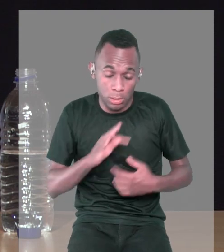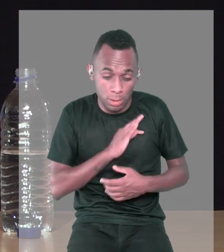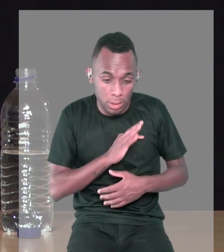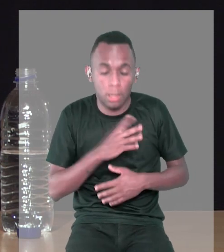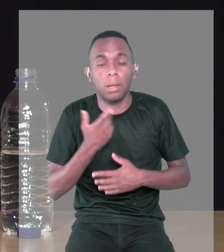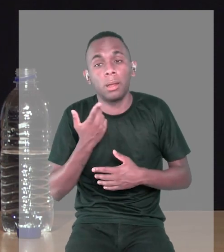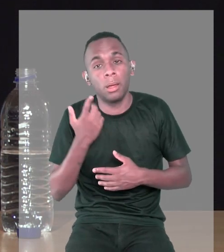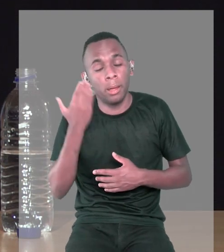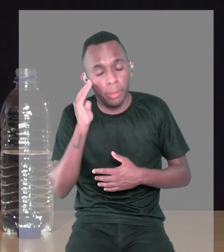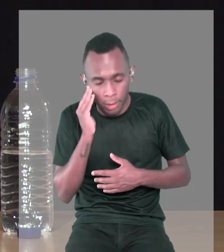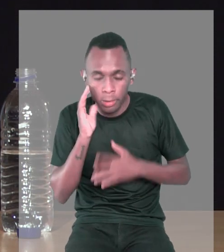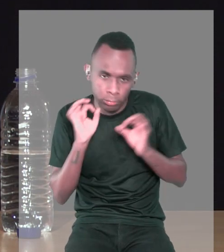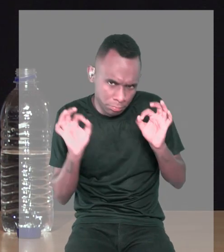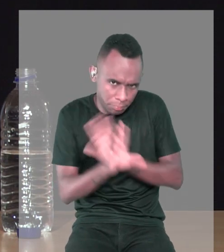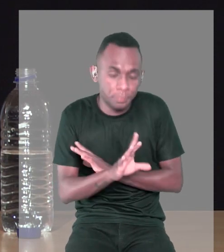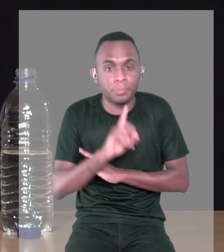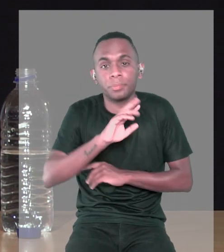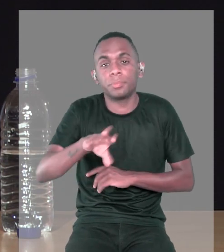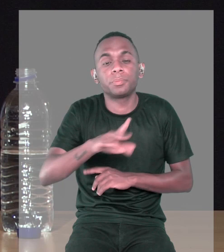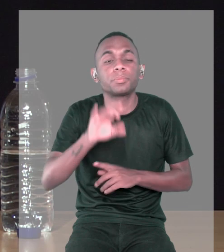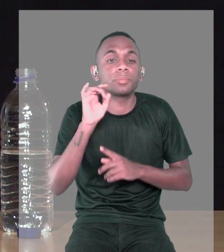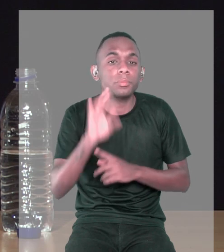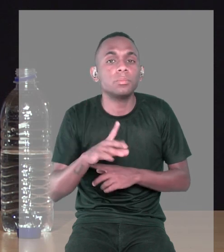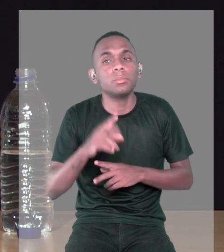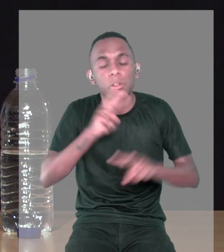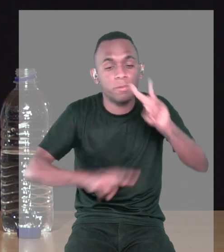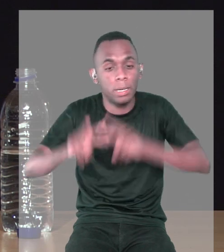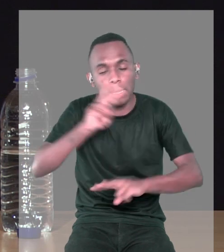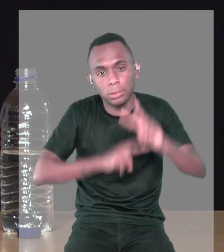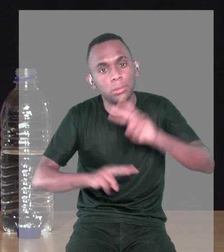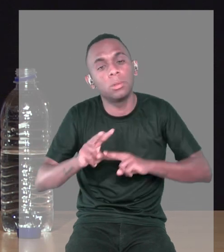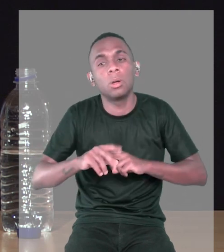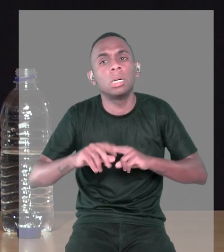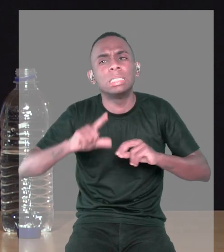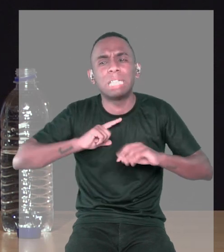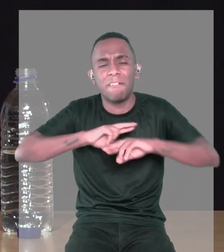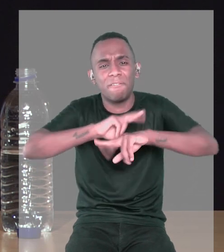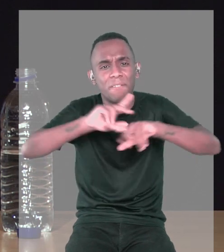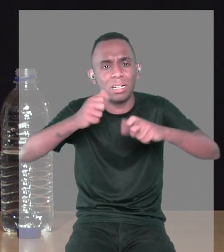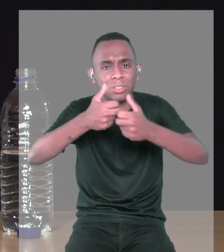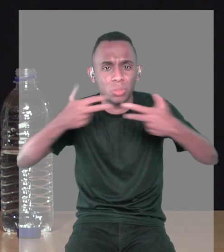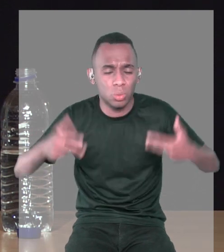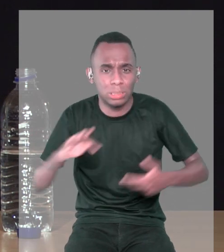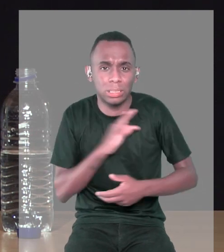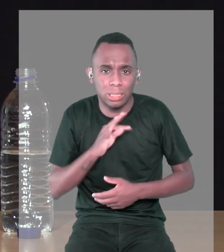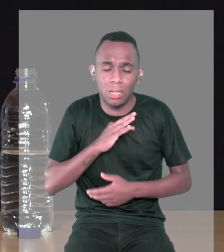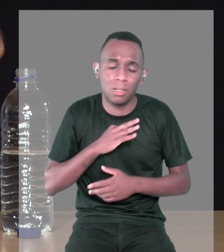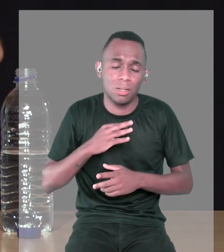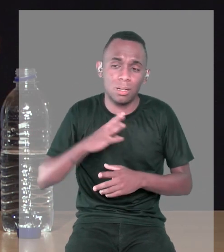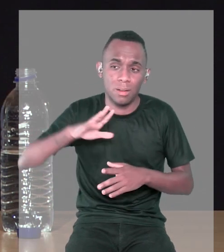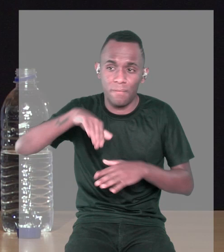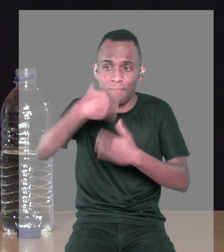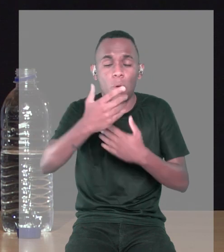Na medida em que a técnica, portanto, entendida assim, não é apenas um diagnóstico de que há muitas coisas